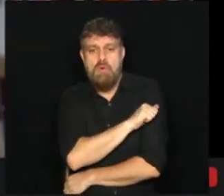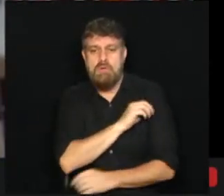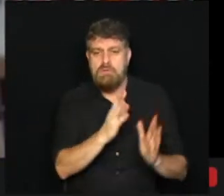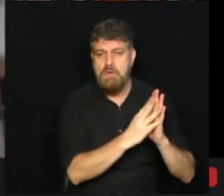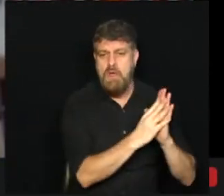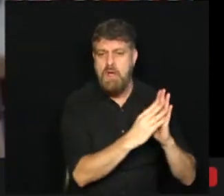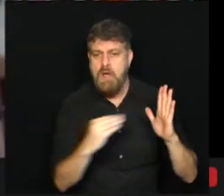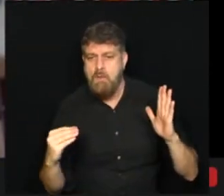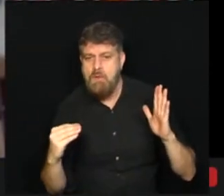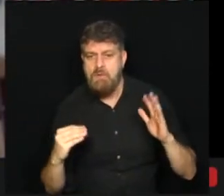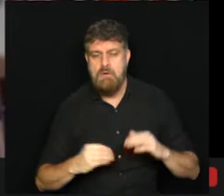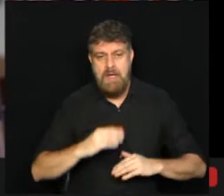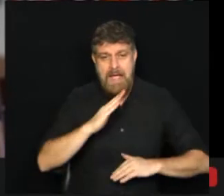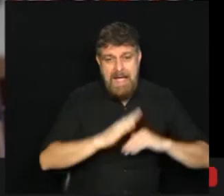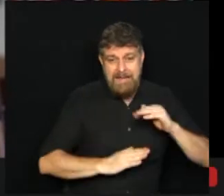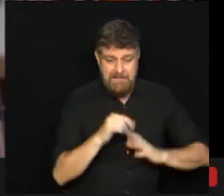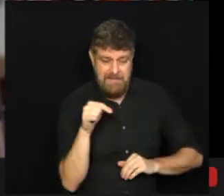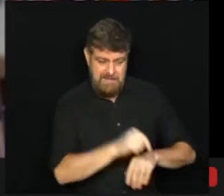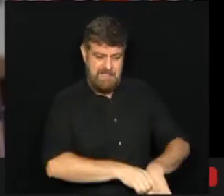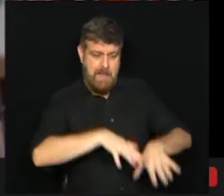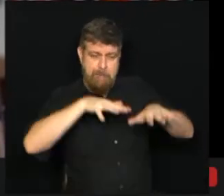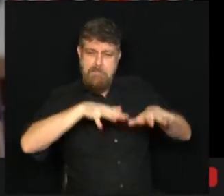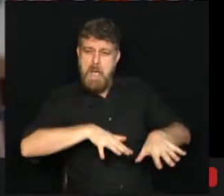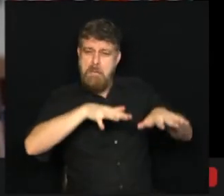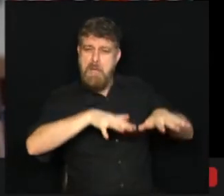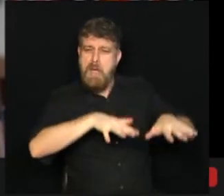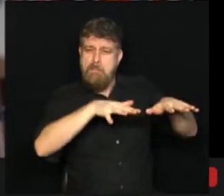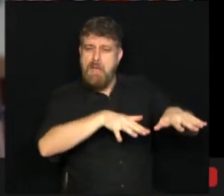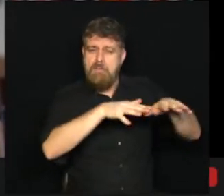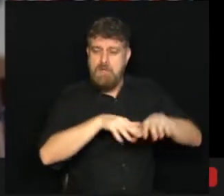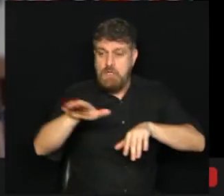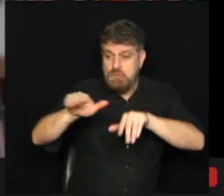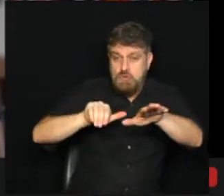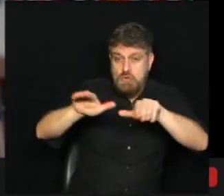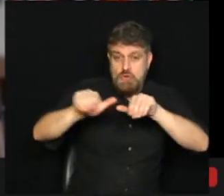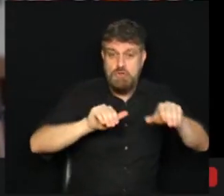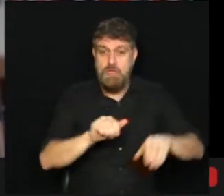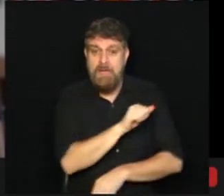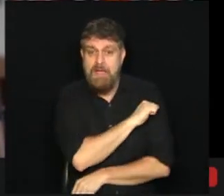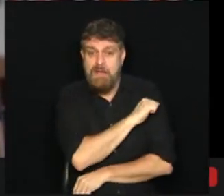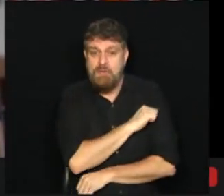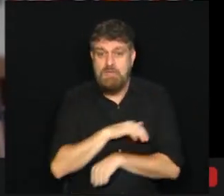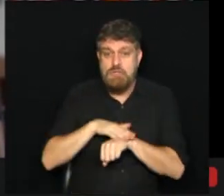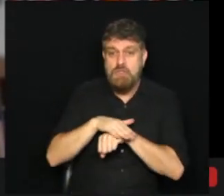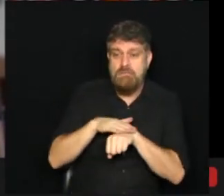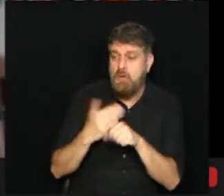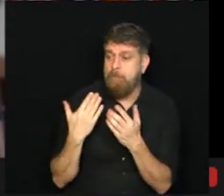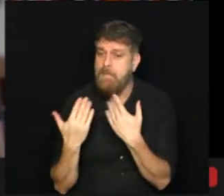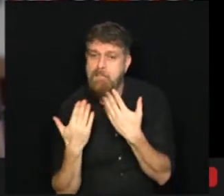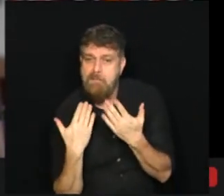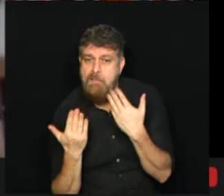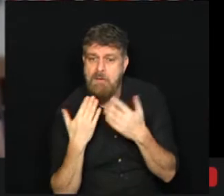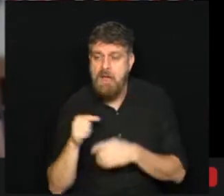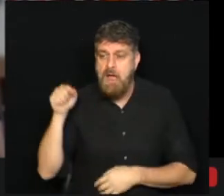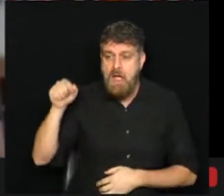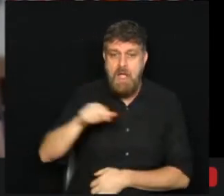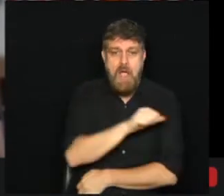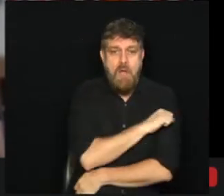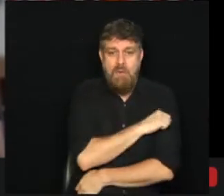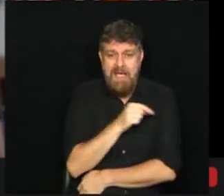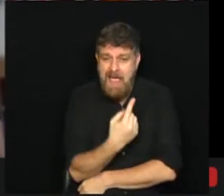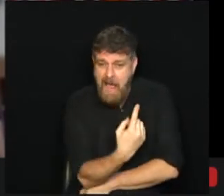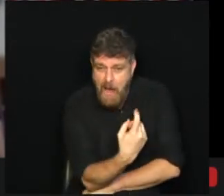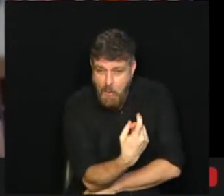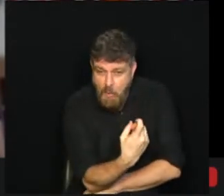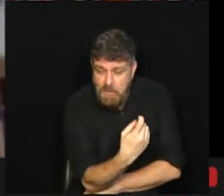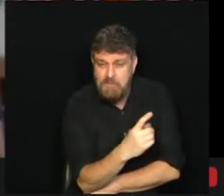ato, durante essa manifestação, eu pude conversar com outros estudantes que estavam ali presentes, e esses estudantes relataram que não é o único